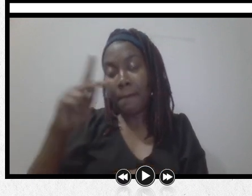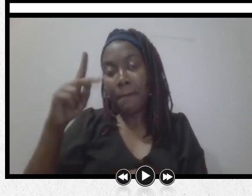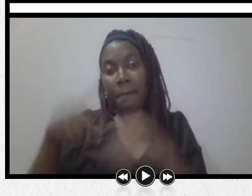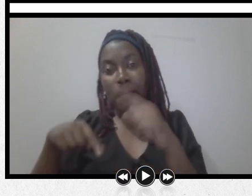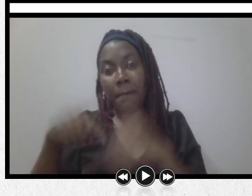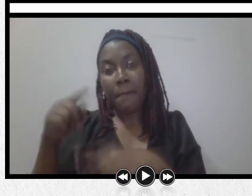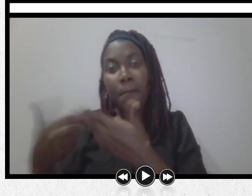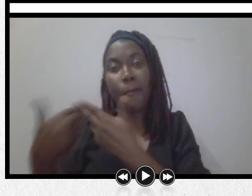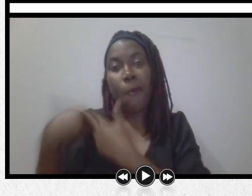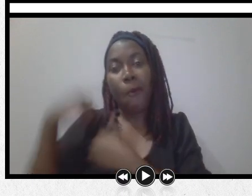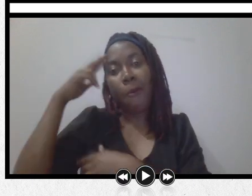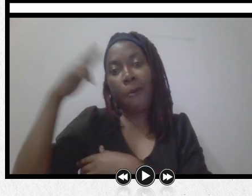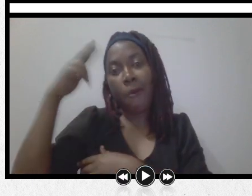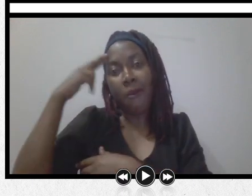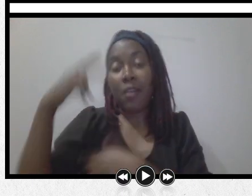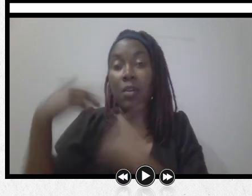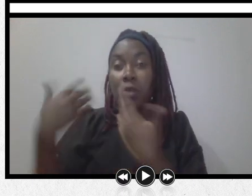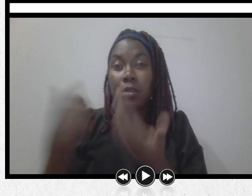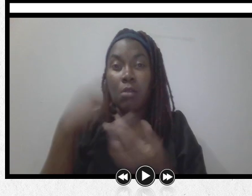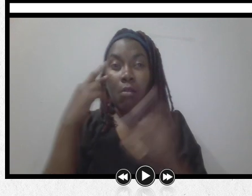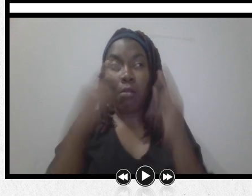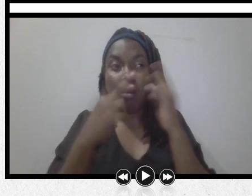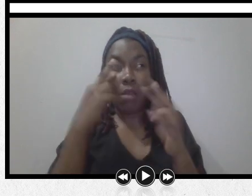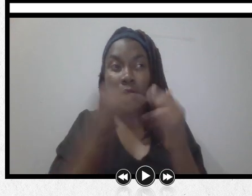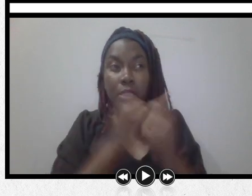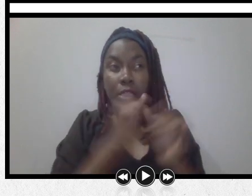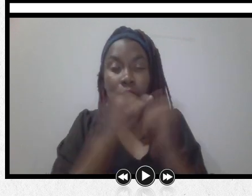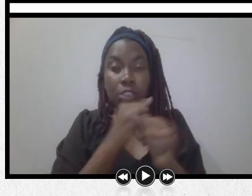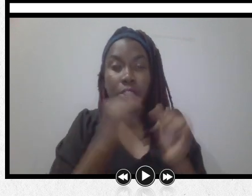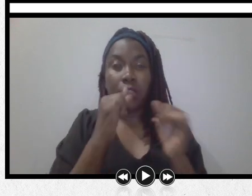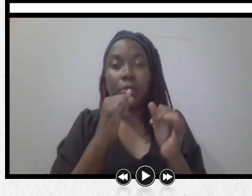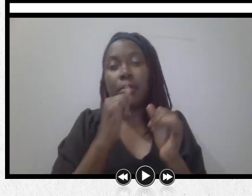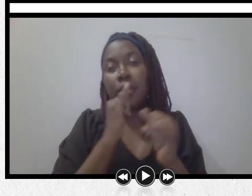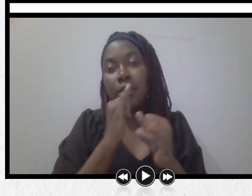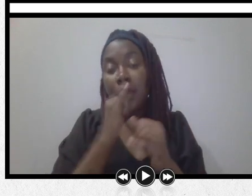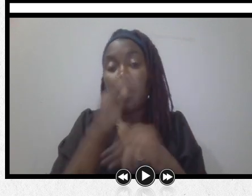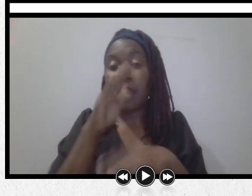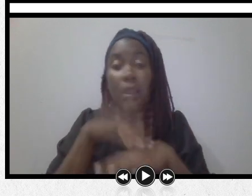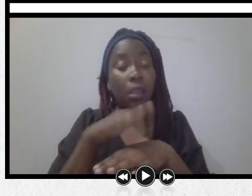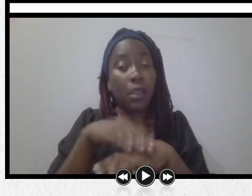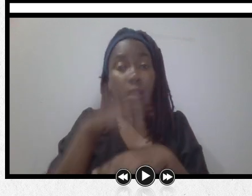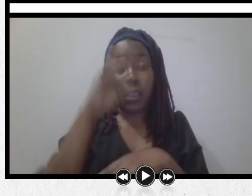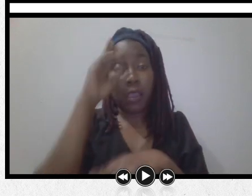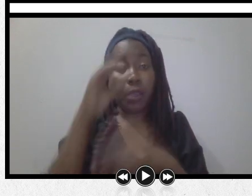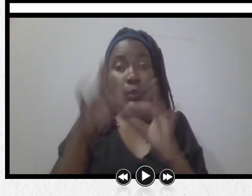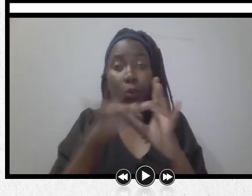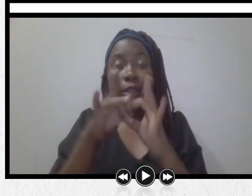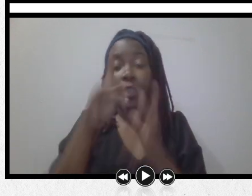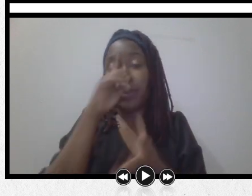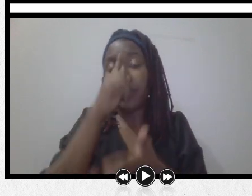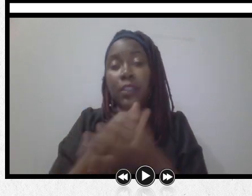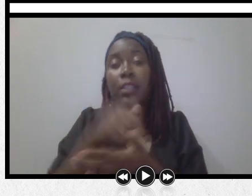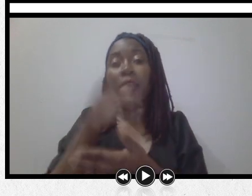de responsabilidade federal. Então, quando eu olho para a energia elétrica, por exemplo, é de competência da União definir quem será o